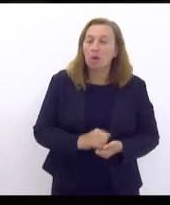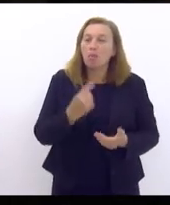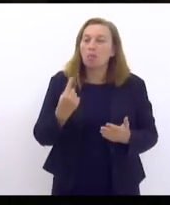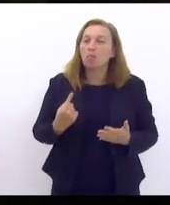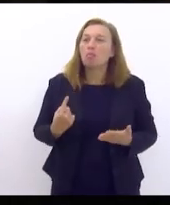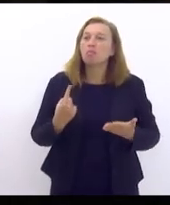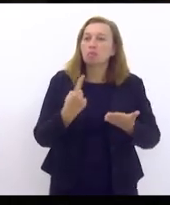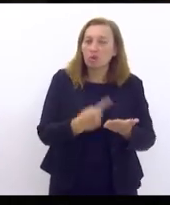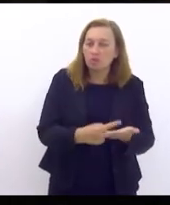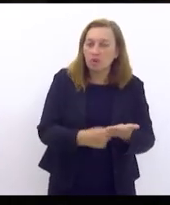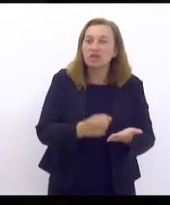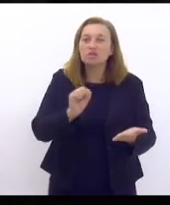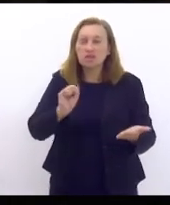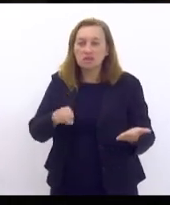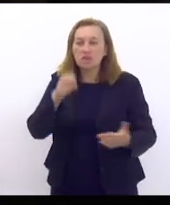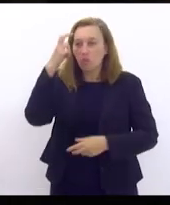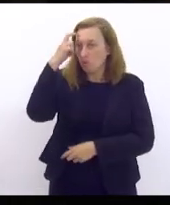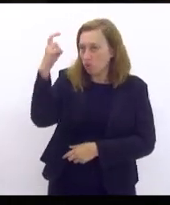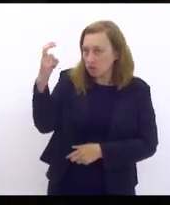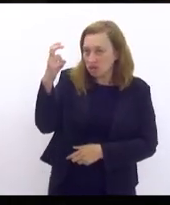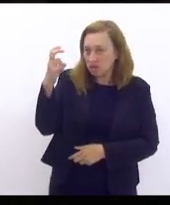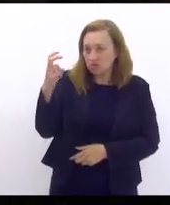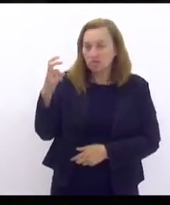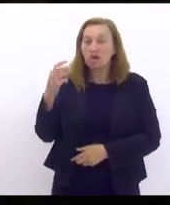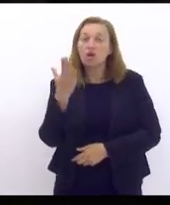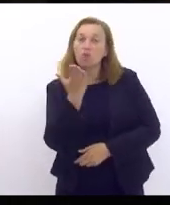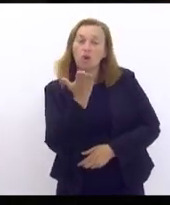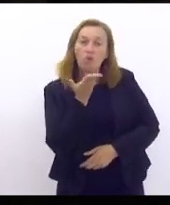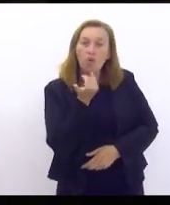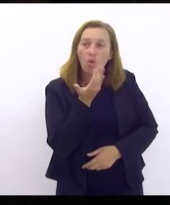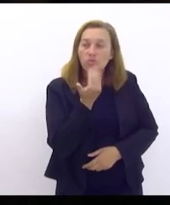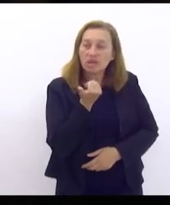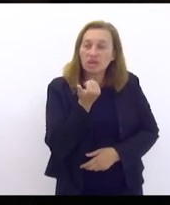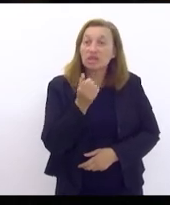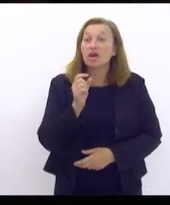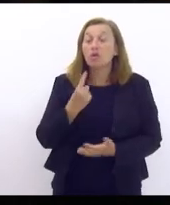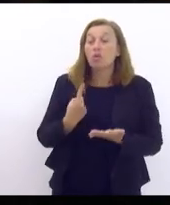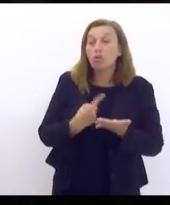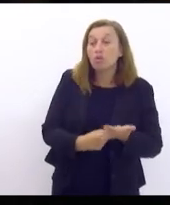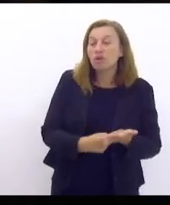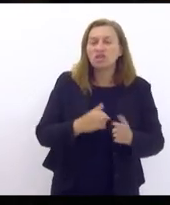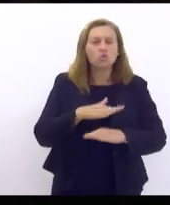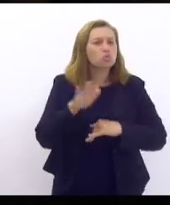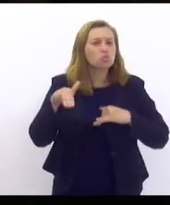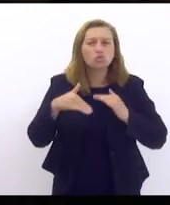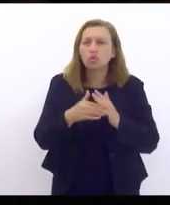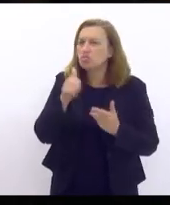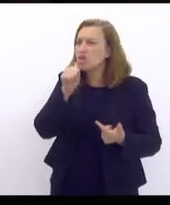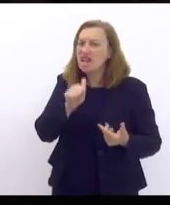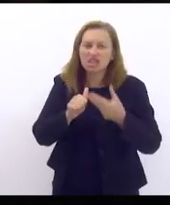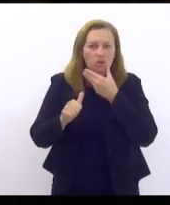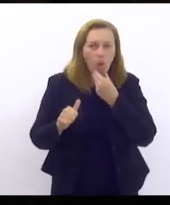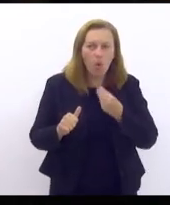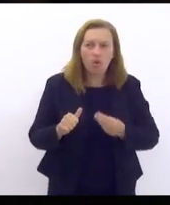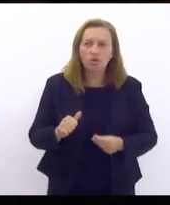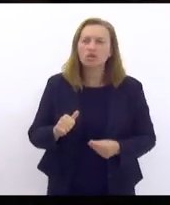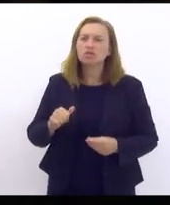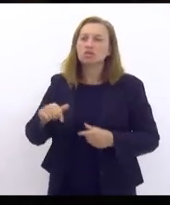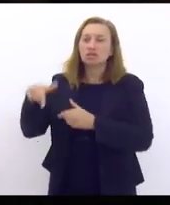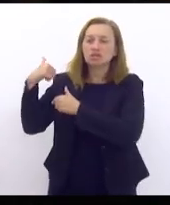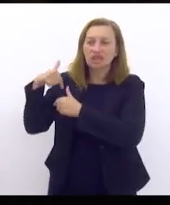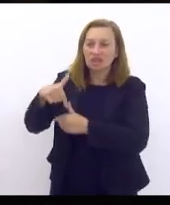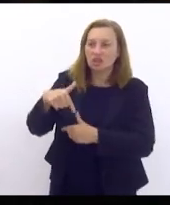compromete, sim, com a cultura, com a gastronomia, se compromete com aqueles e aquelas que, com as suas